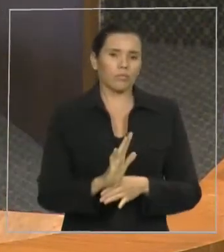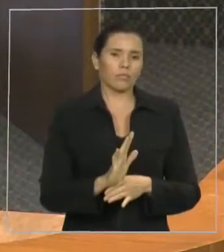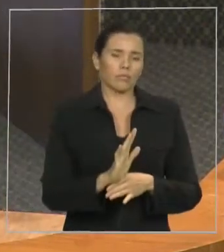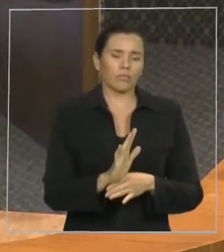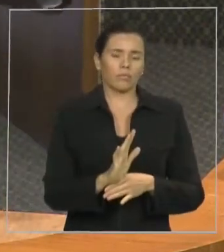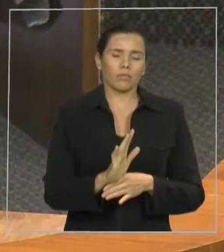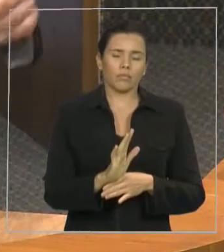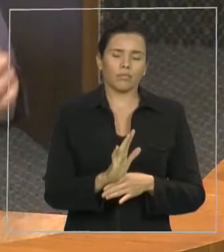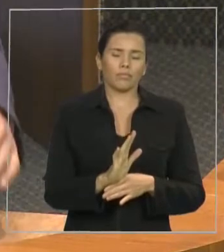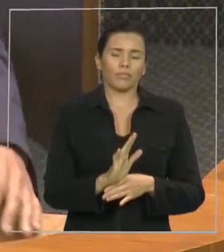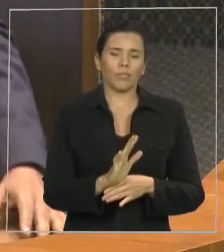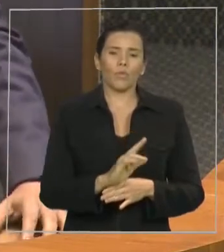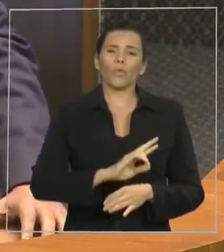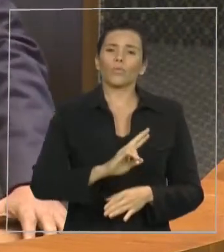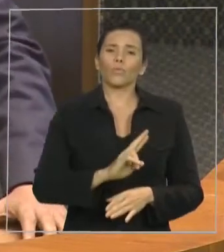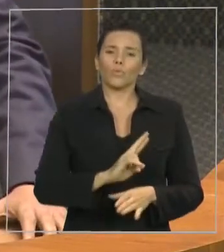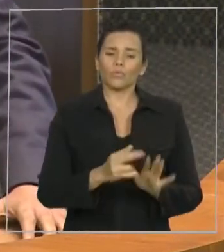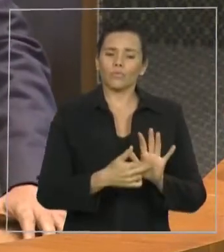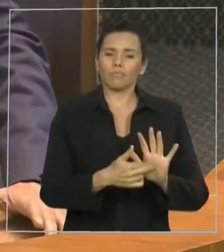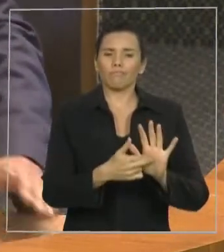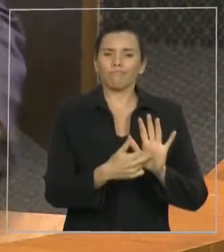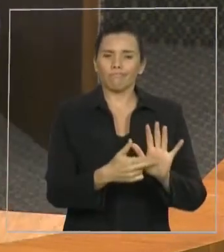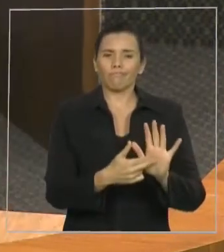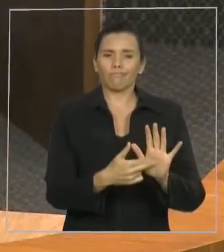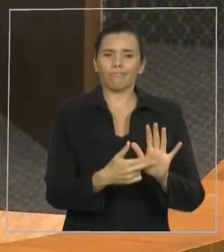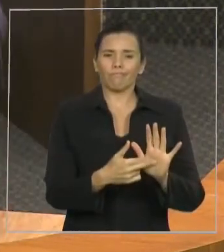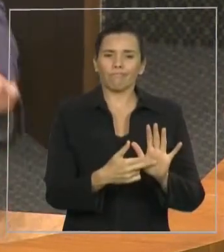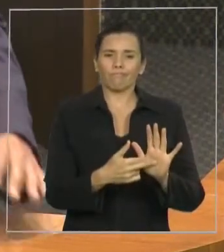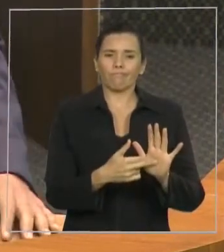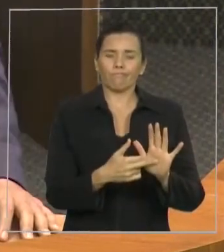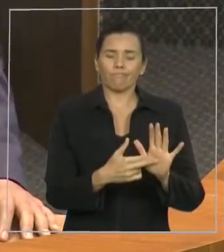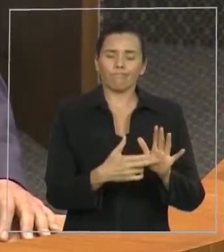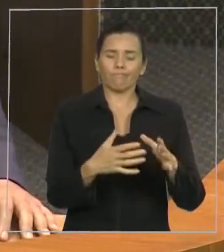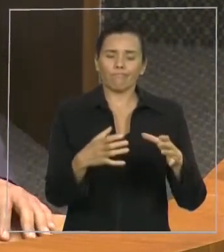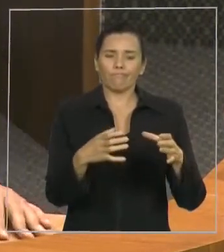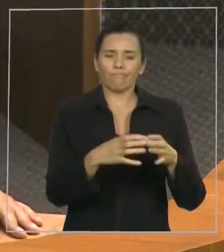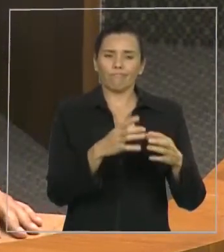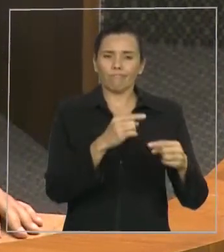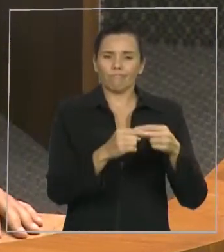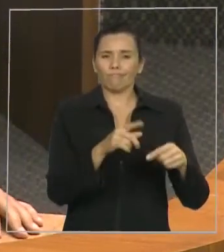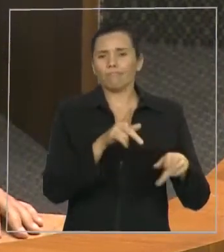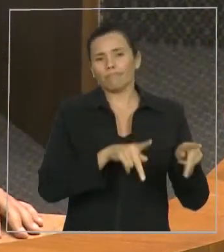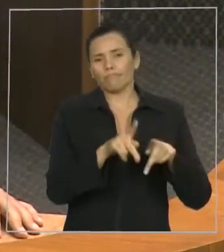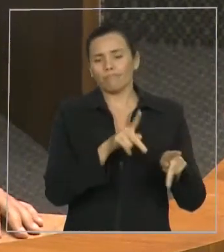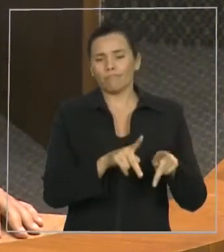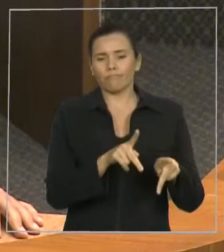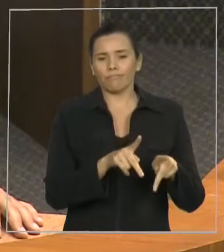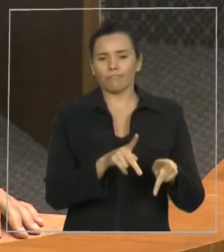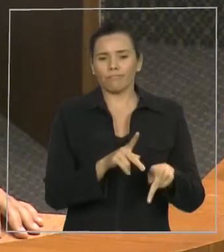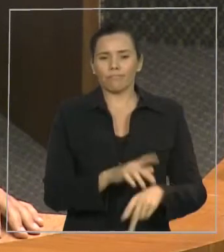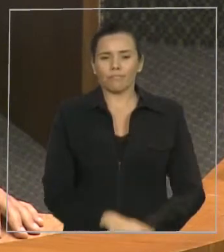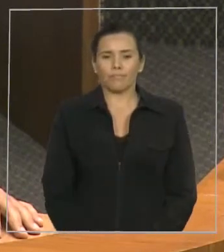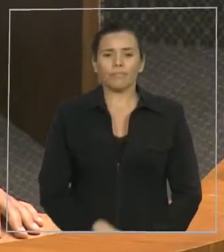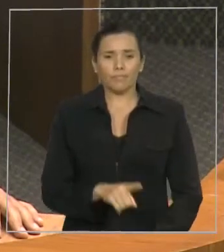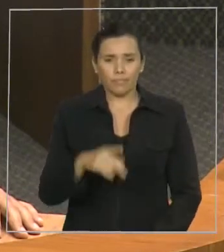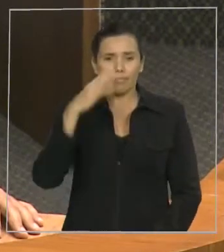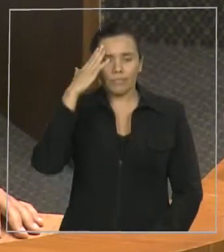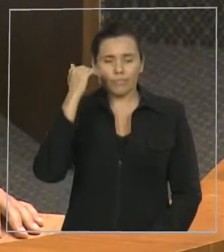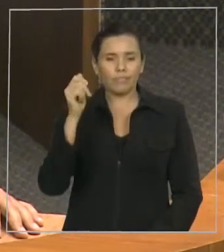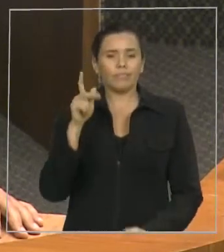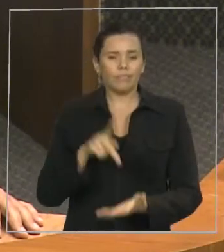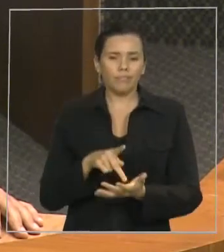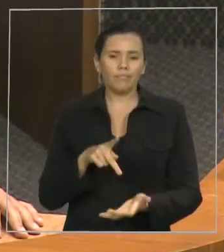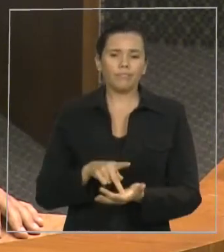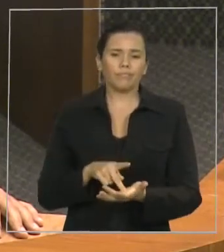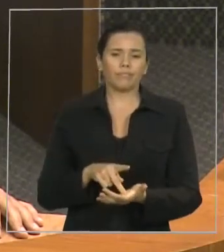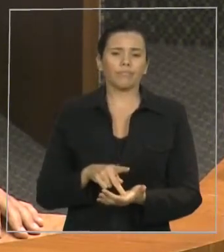decisão ainda requer algum tempo, porque há muita coisa para se definir, é verdade, e essa discussão se dará